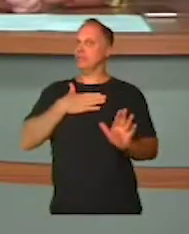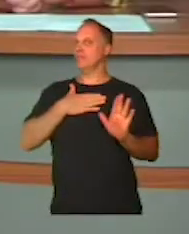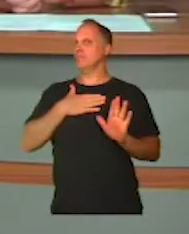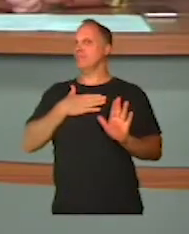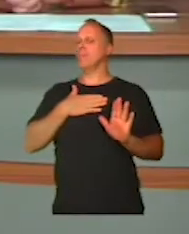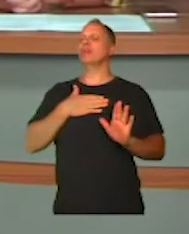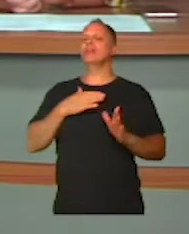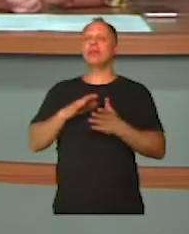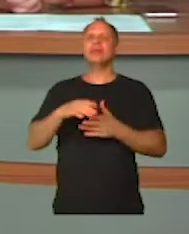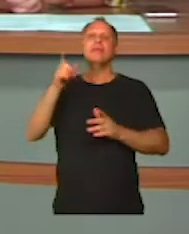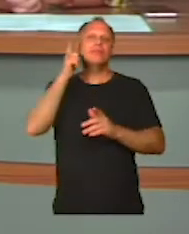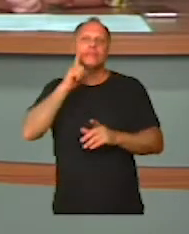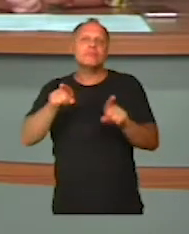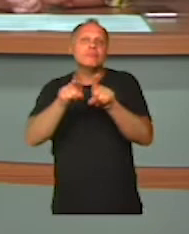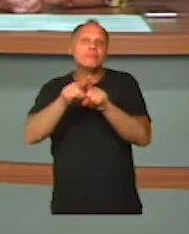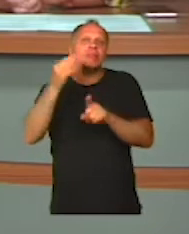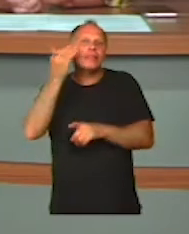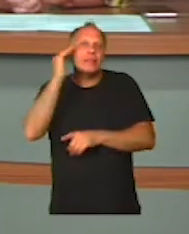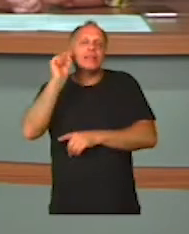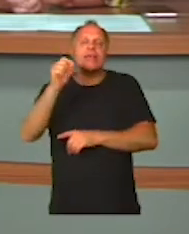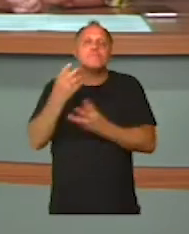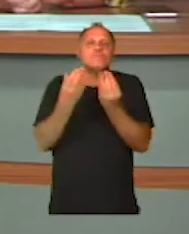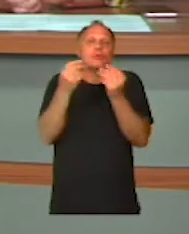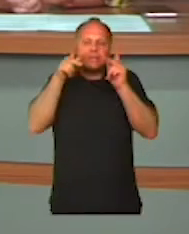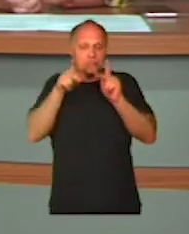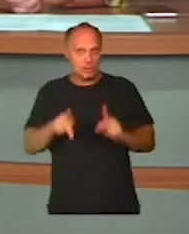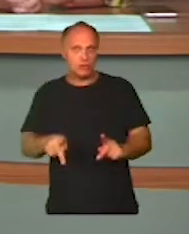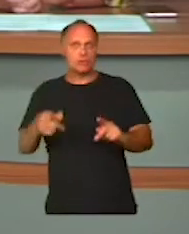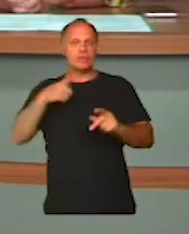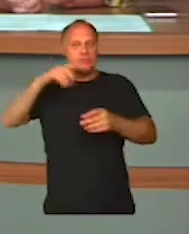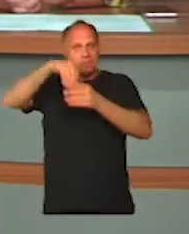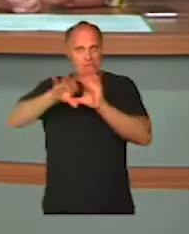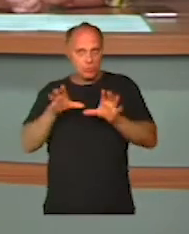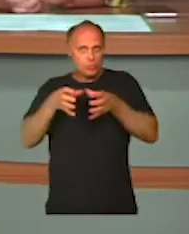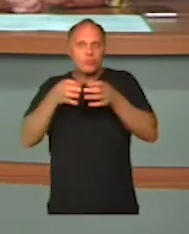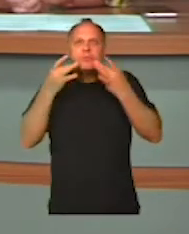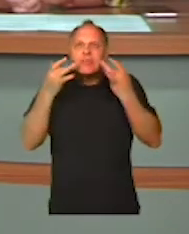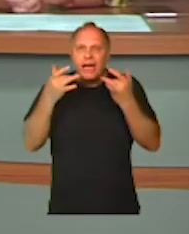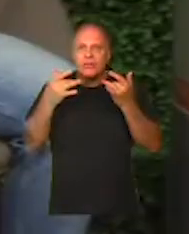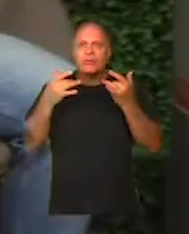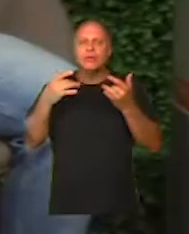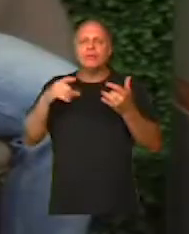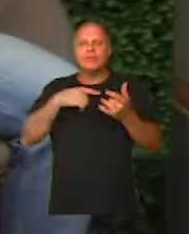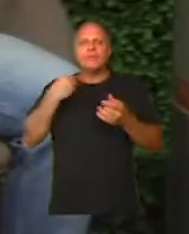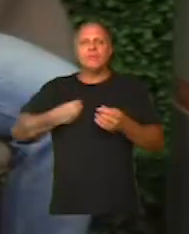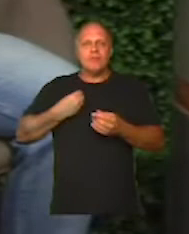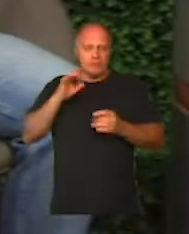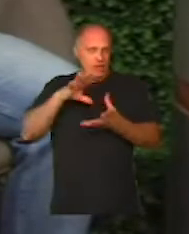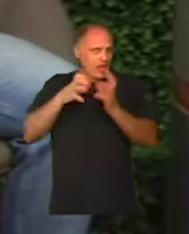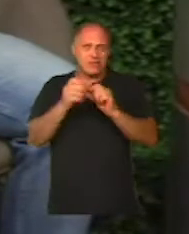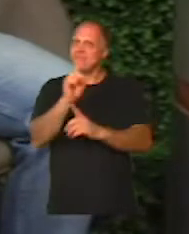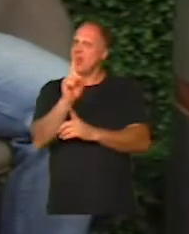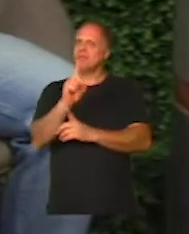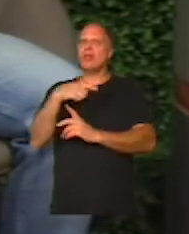E da Entretexto, a maioria das pessoas que estão dentro da companhia, ninguém vive da arte. Todo mundo tem seu trabalho, todo